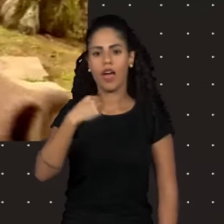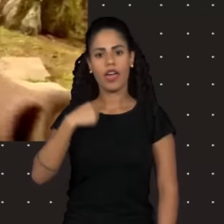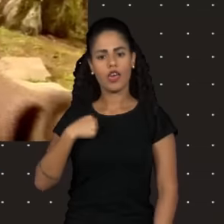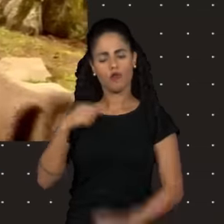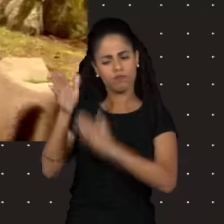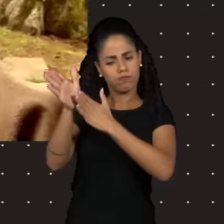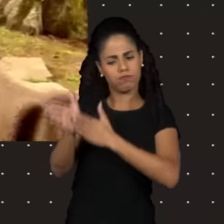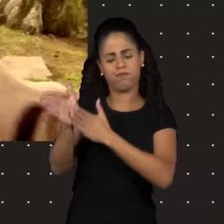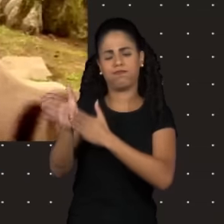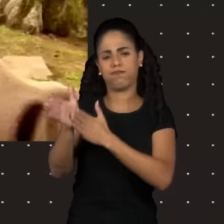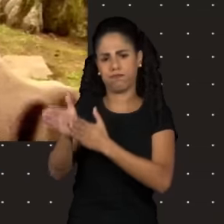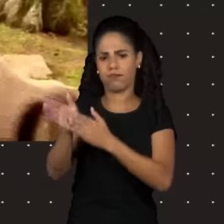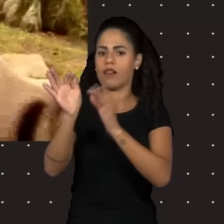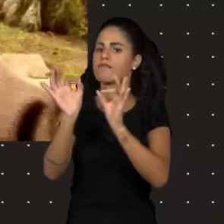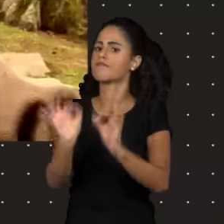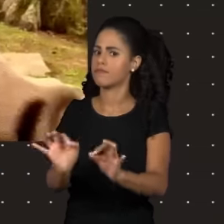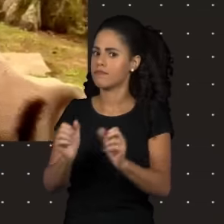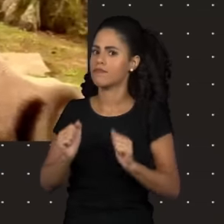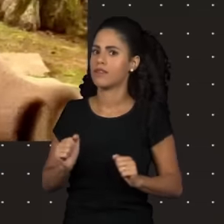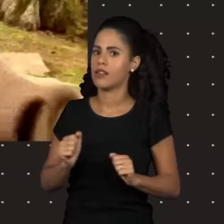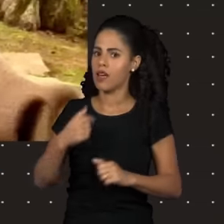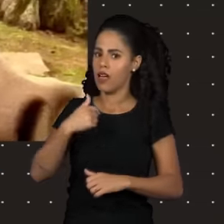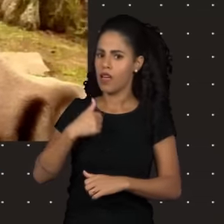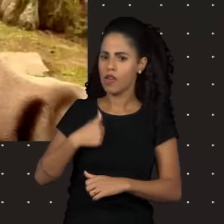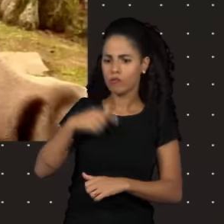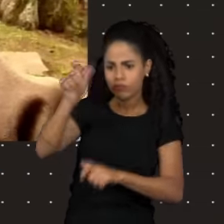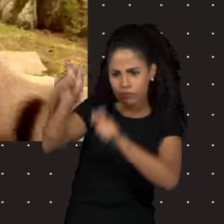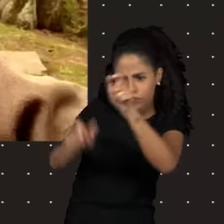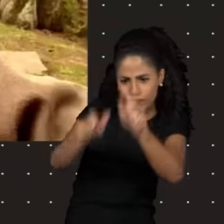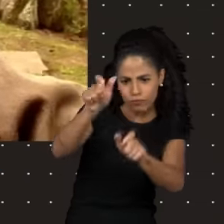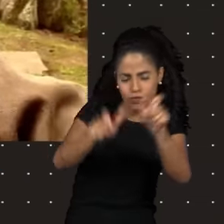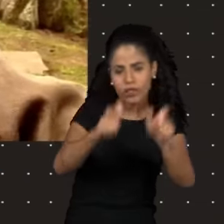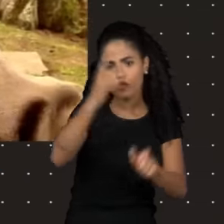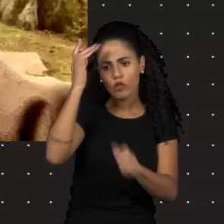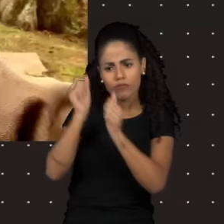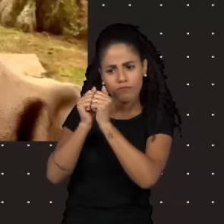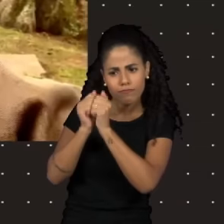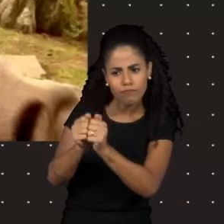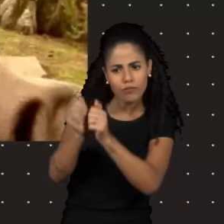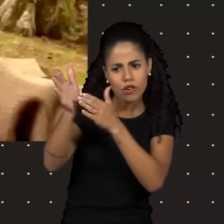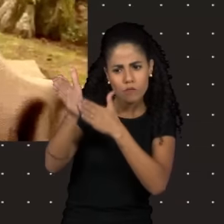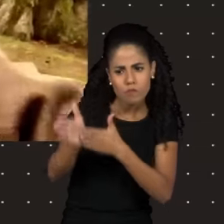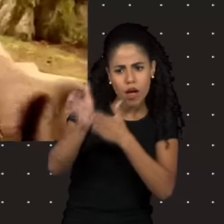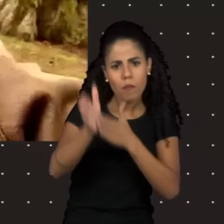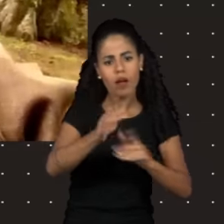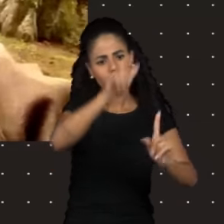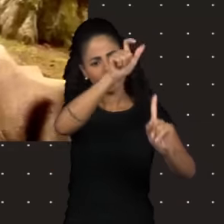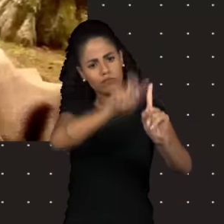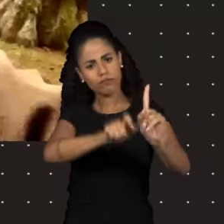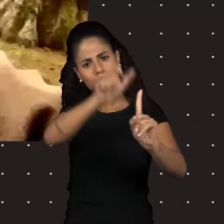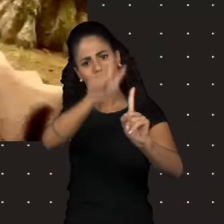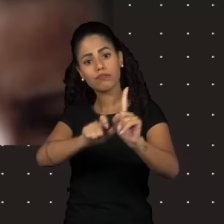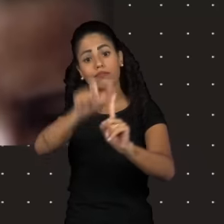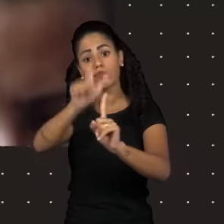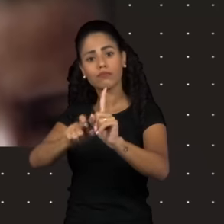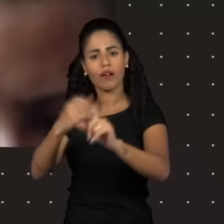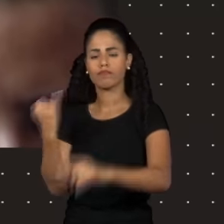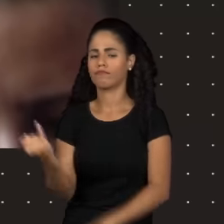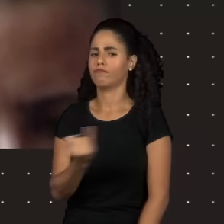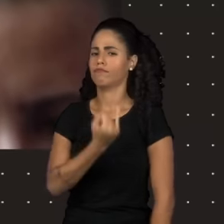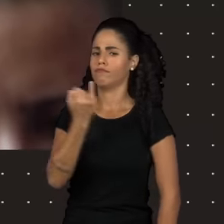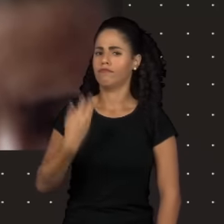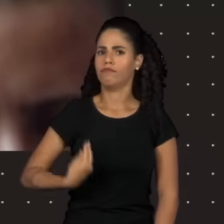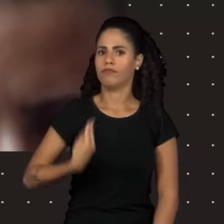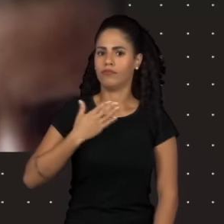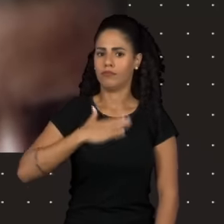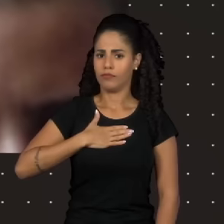fiel a pessoas que, de alguma forma, deram vida a personagens tão importantes da minha vida. E você